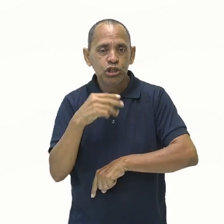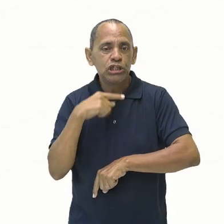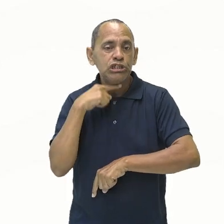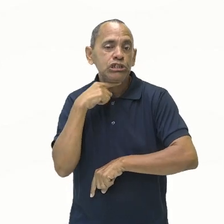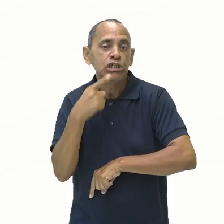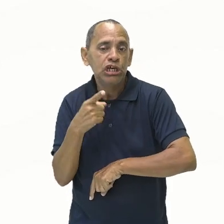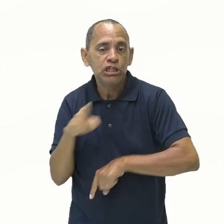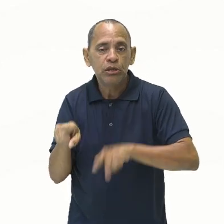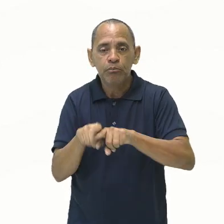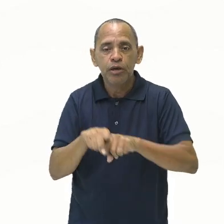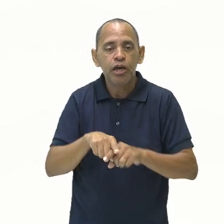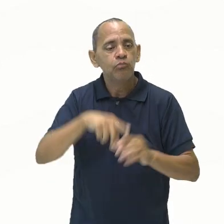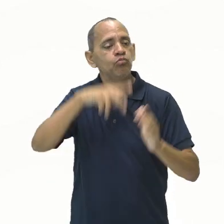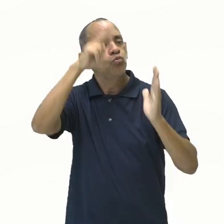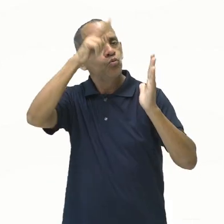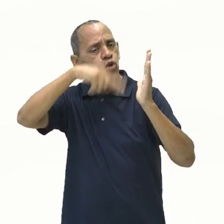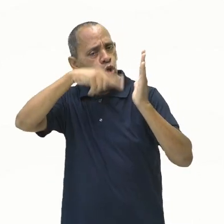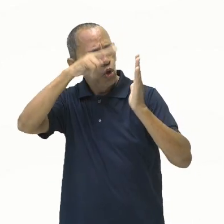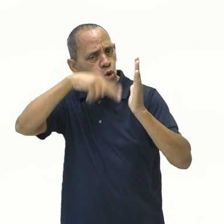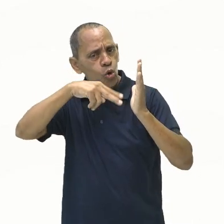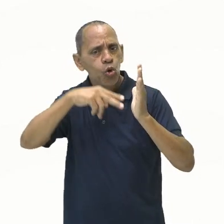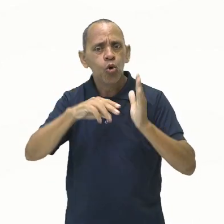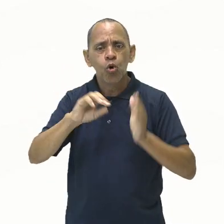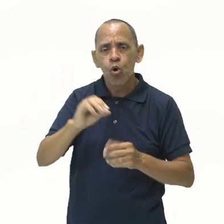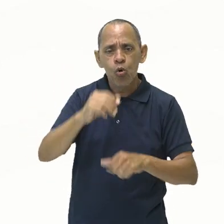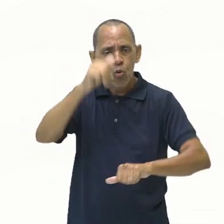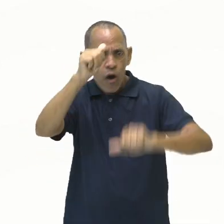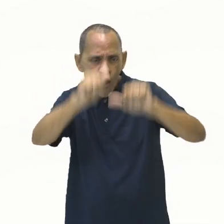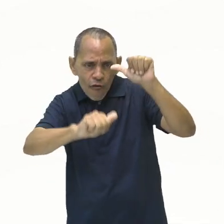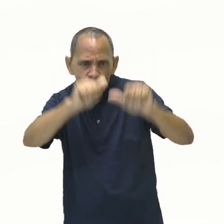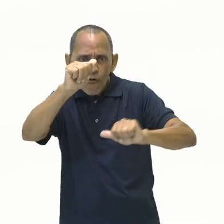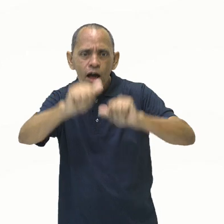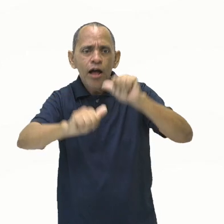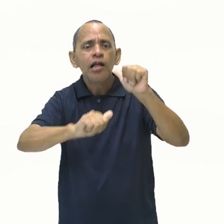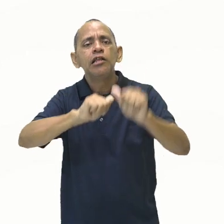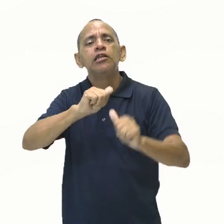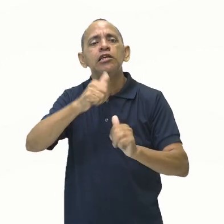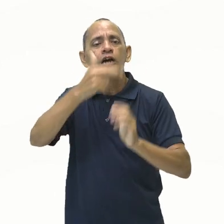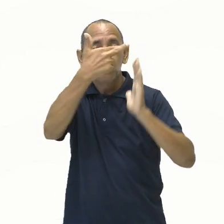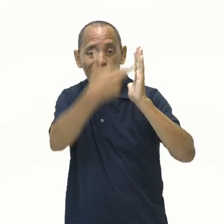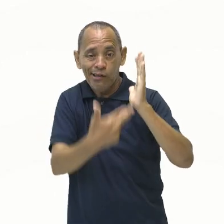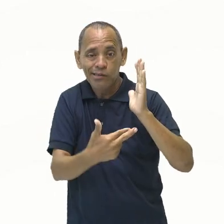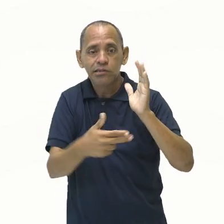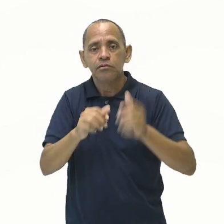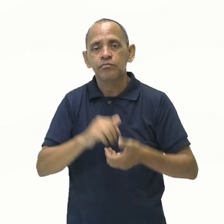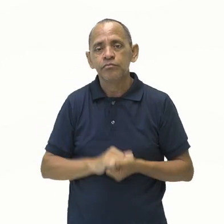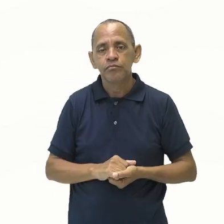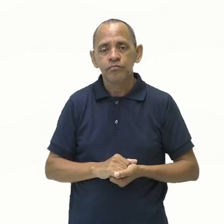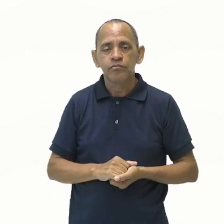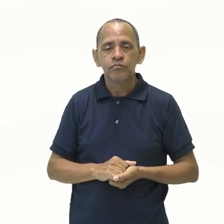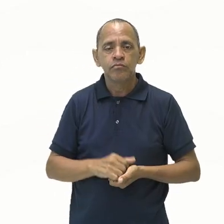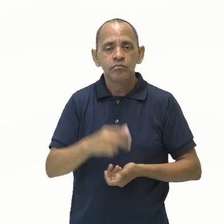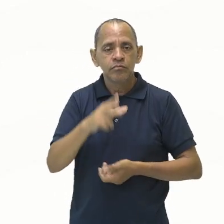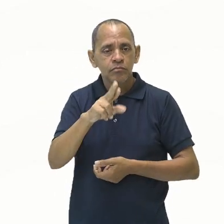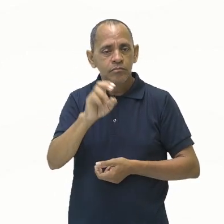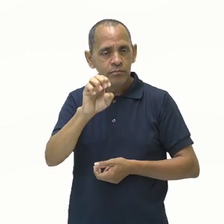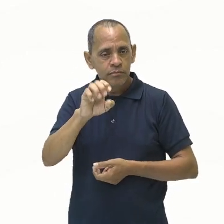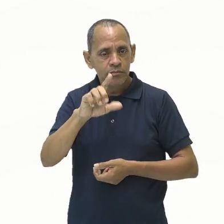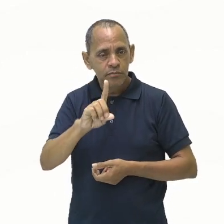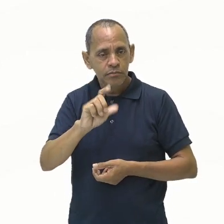convencer ali, né, quem estava avaliando, né, a sua redação. Então, nós não teríamos